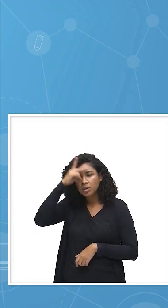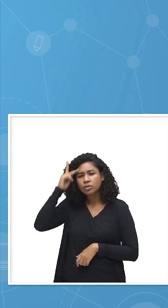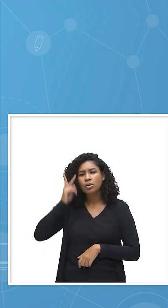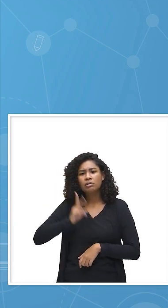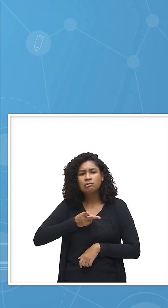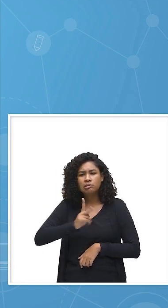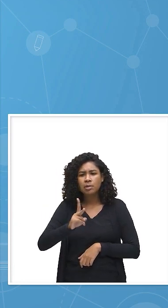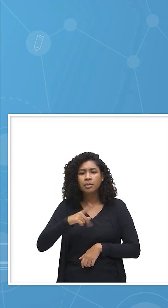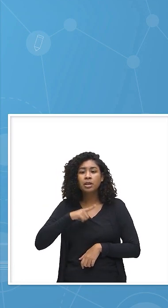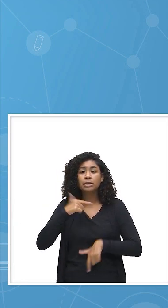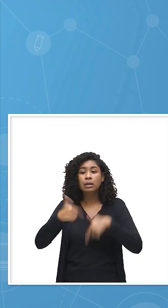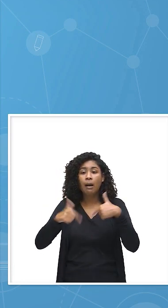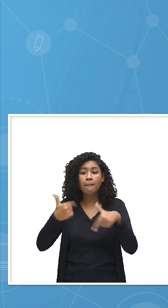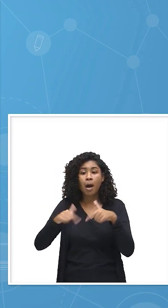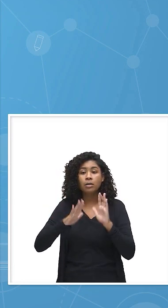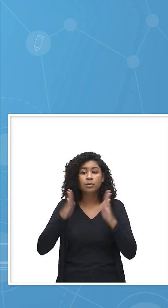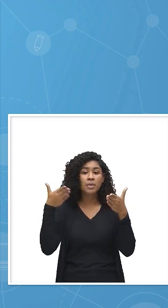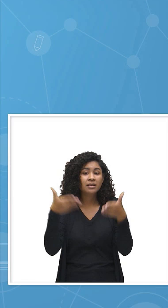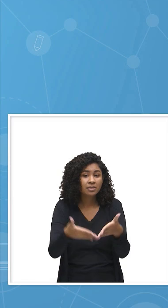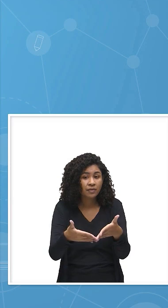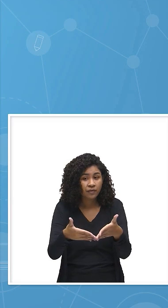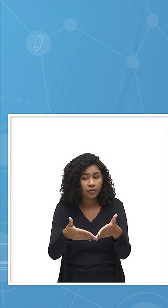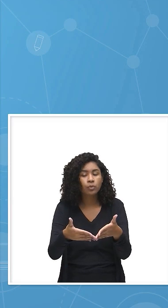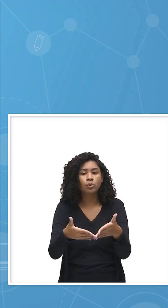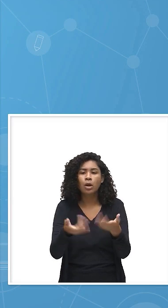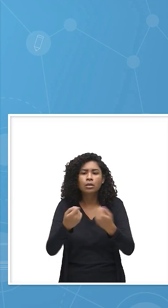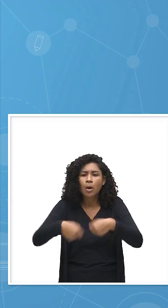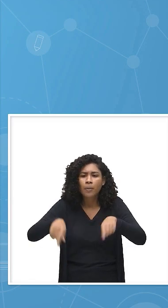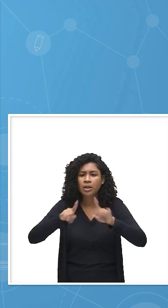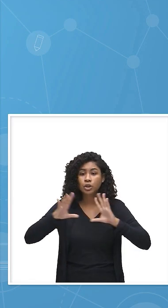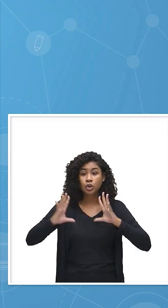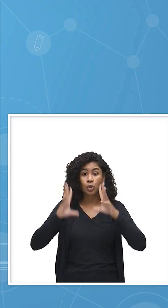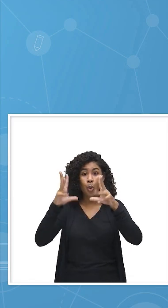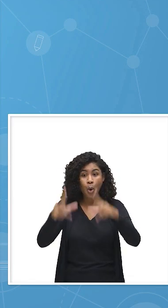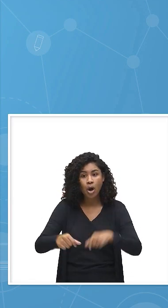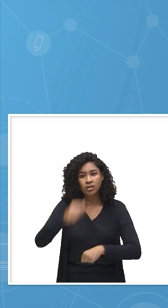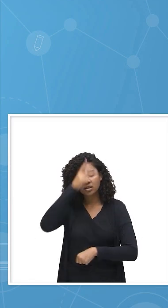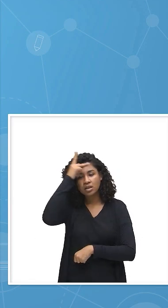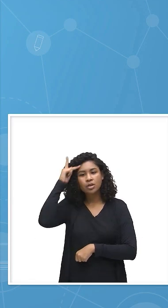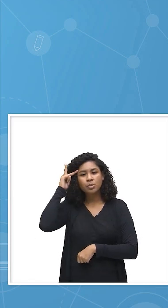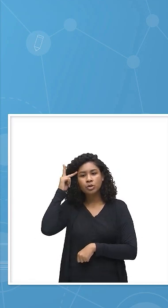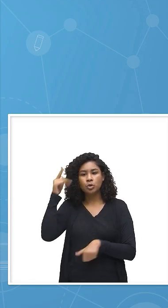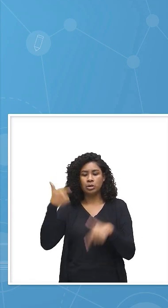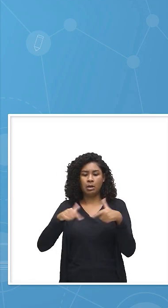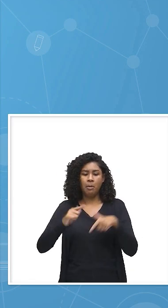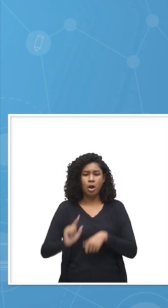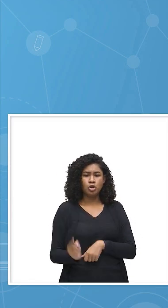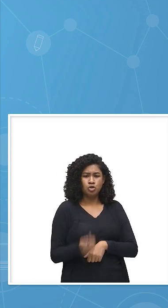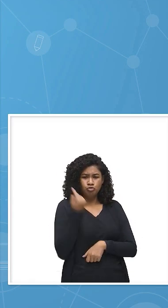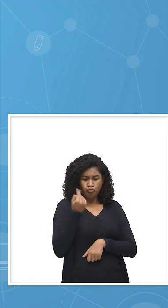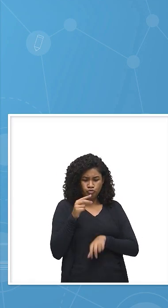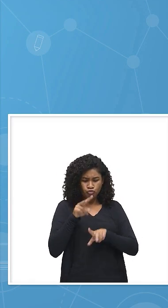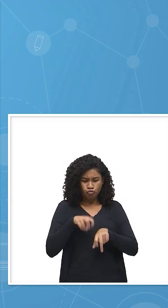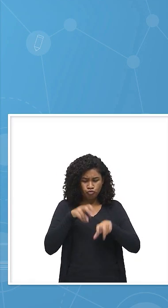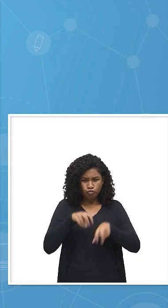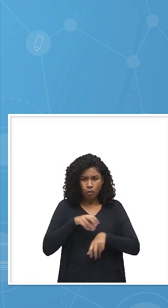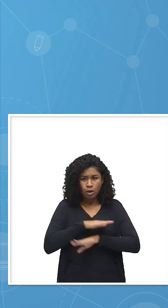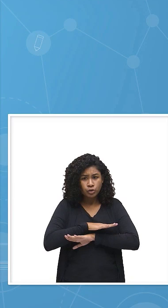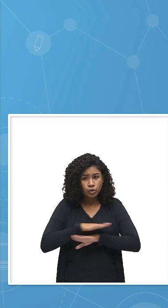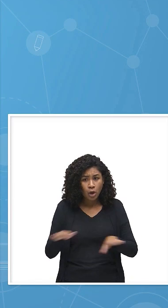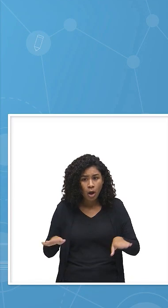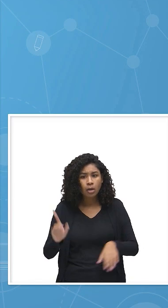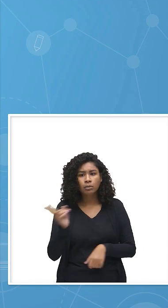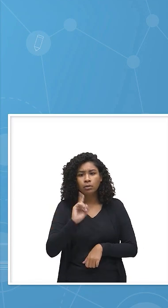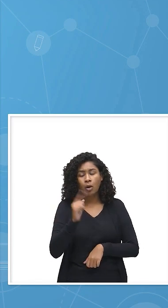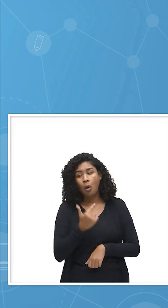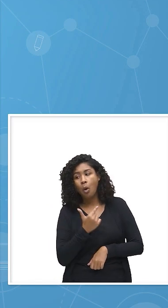várias funções. Já não é necessário que todo mundo do grupo faça parte ali da produção agrícola, por exemplo. Alguns vão se dedicar às